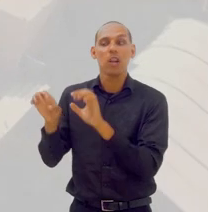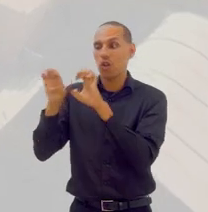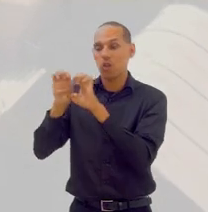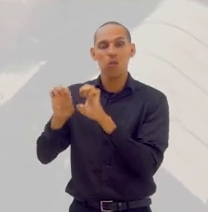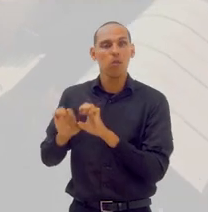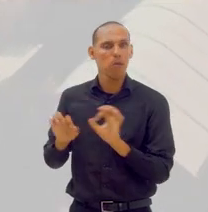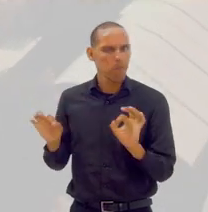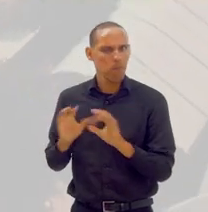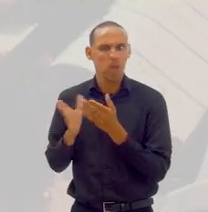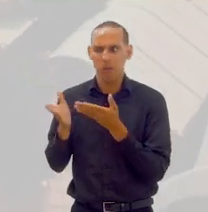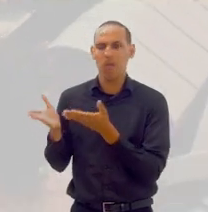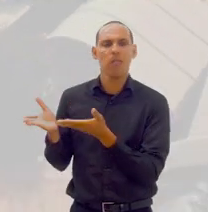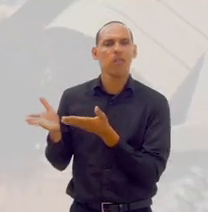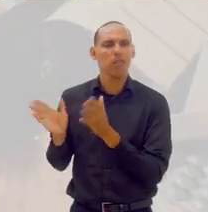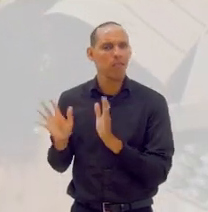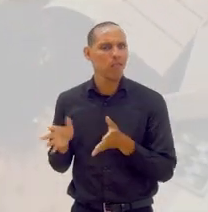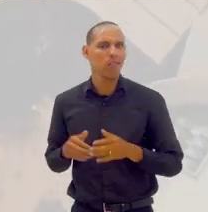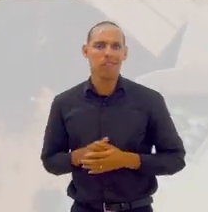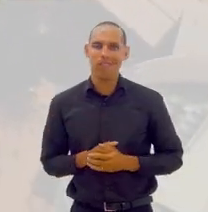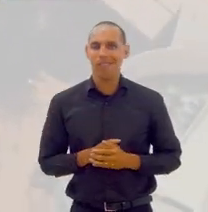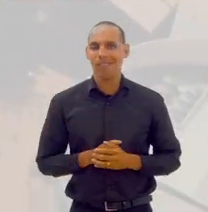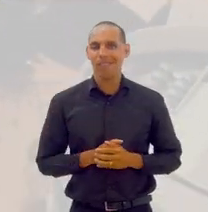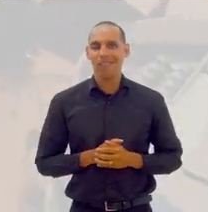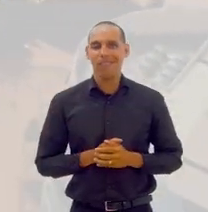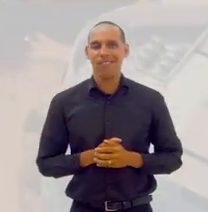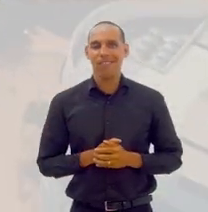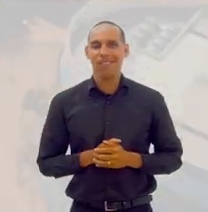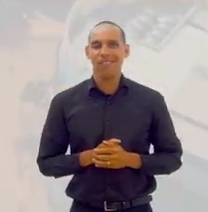formada já